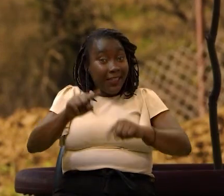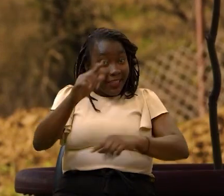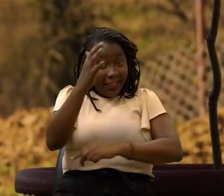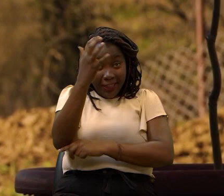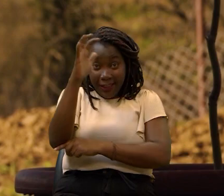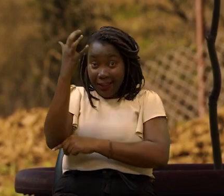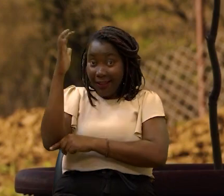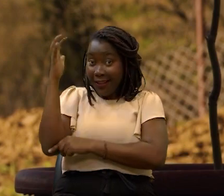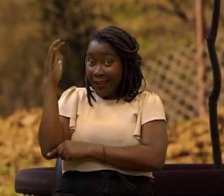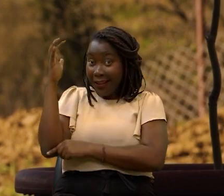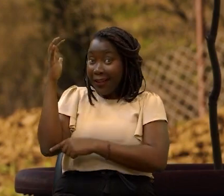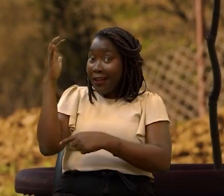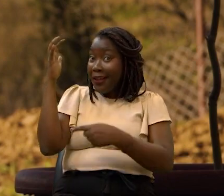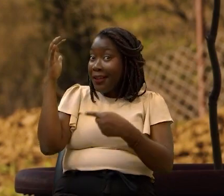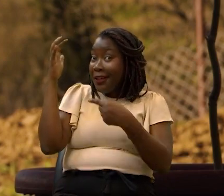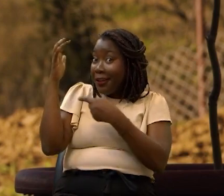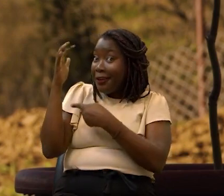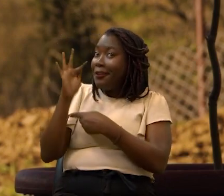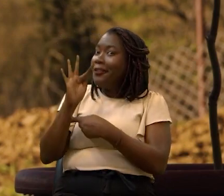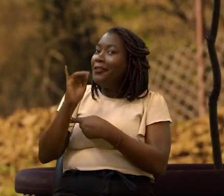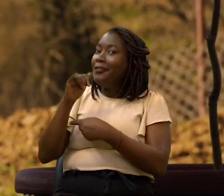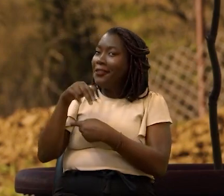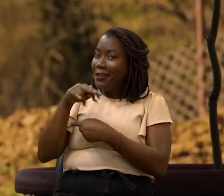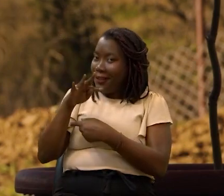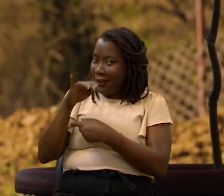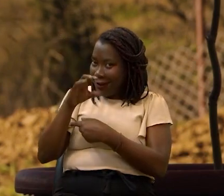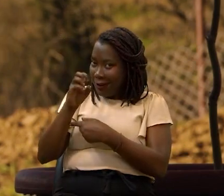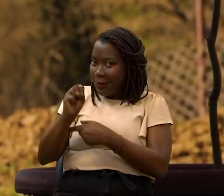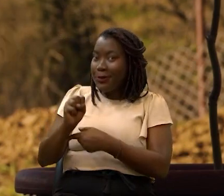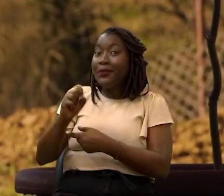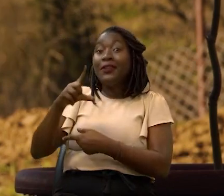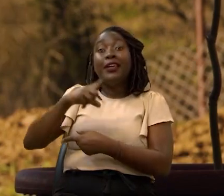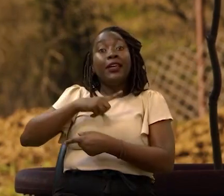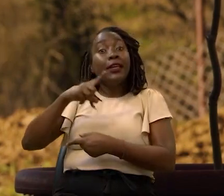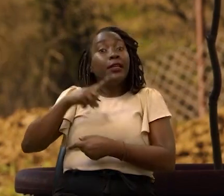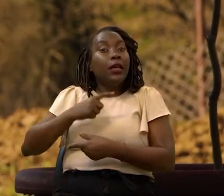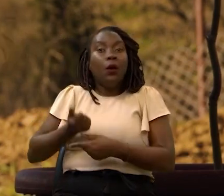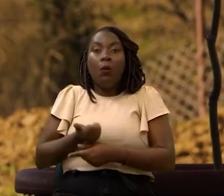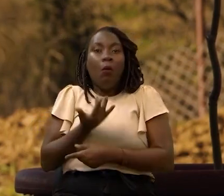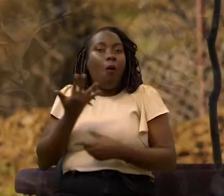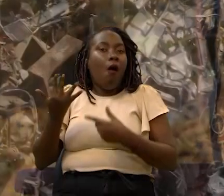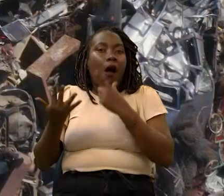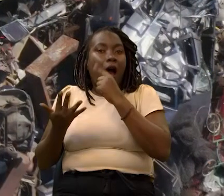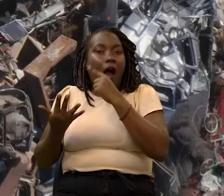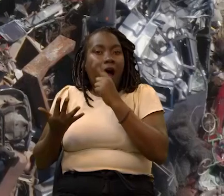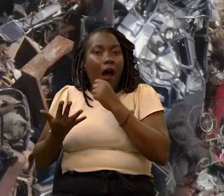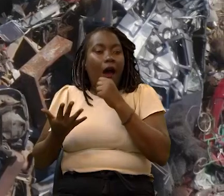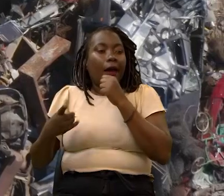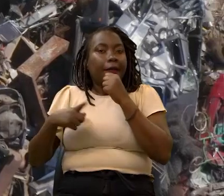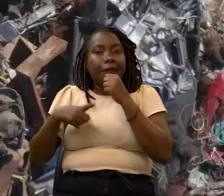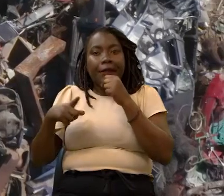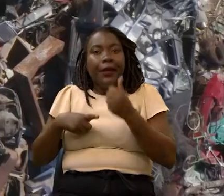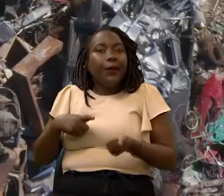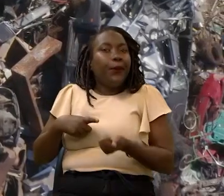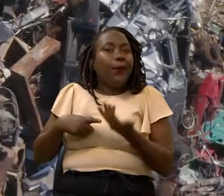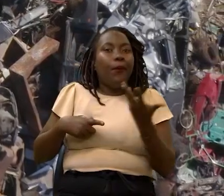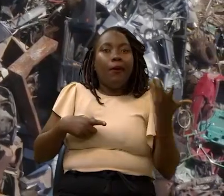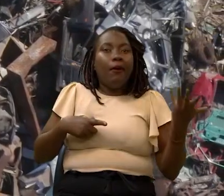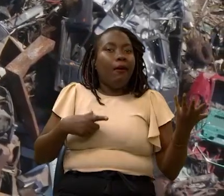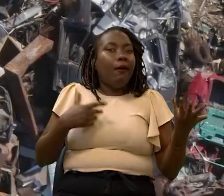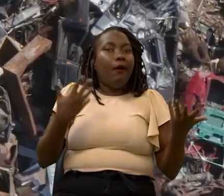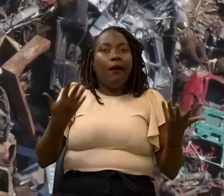os recursos da natureza são finitos. Você tem uma quantidade de água, você tem uma